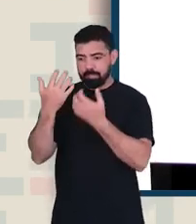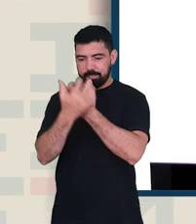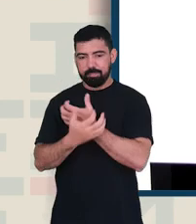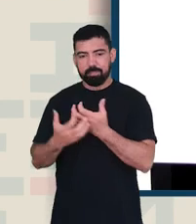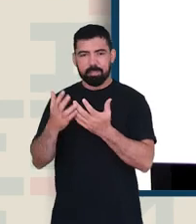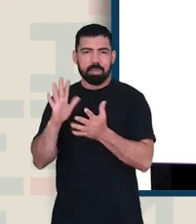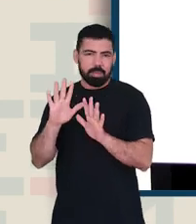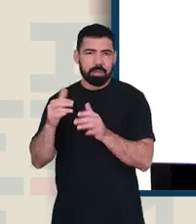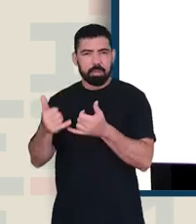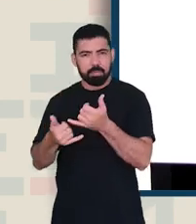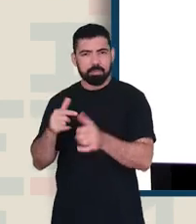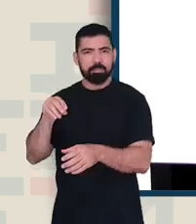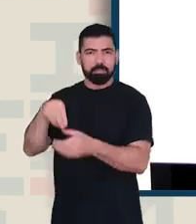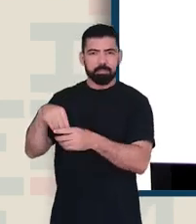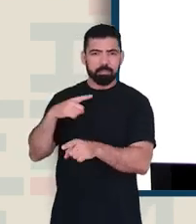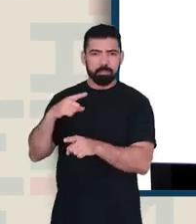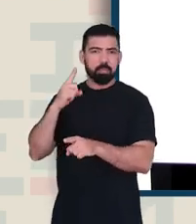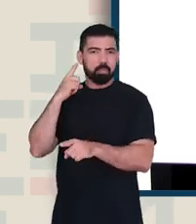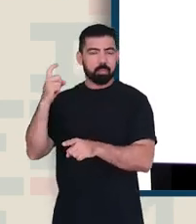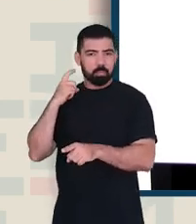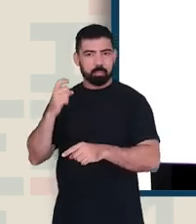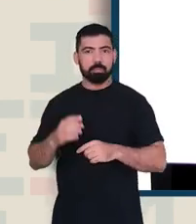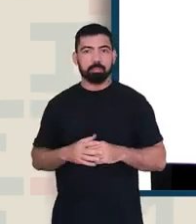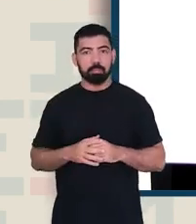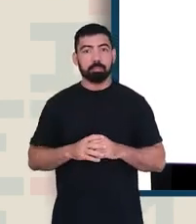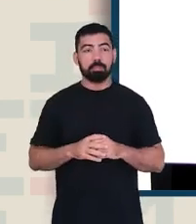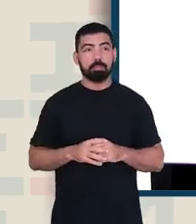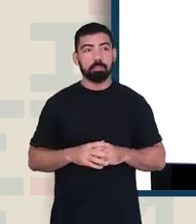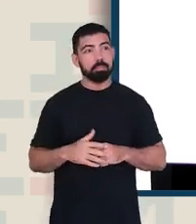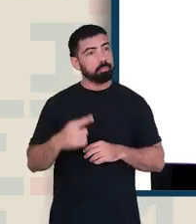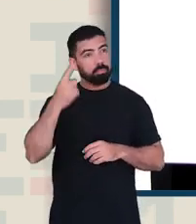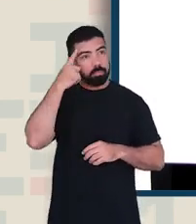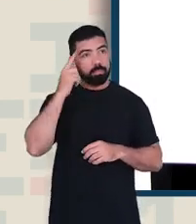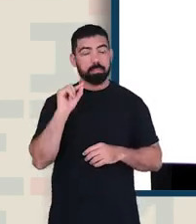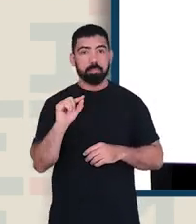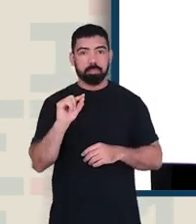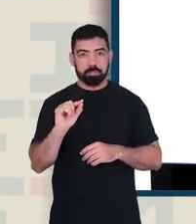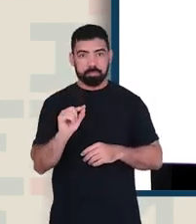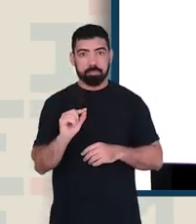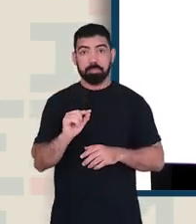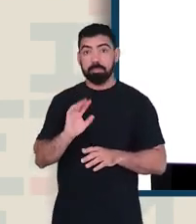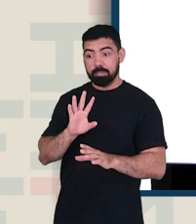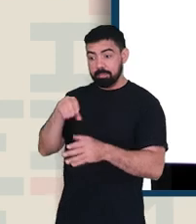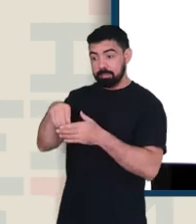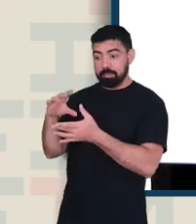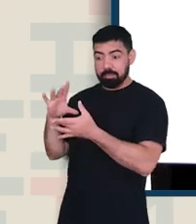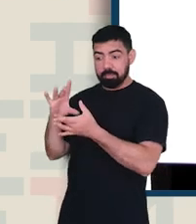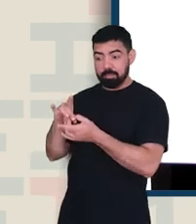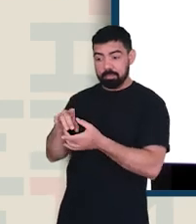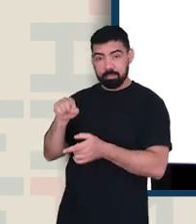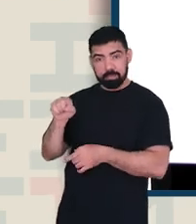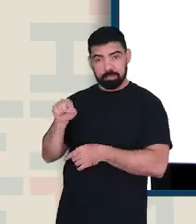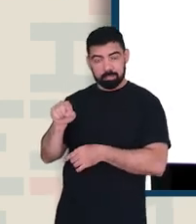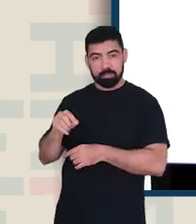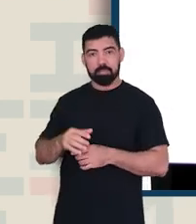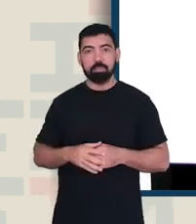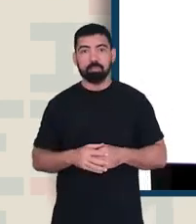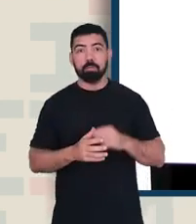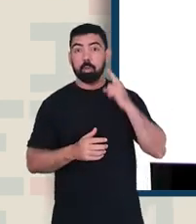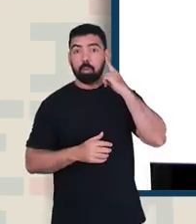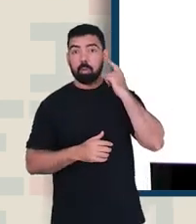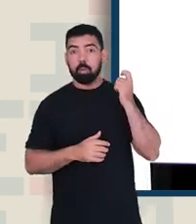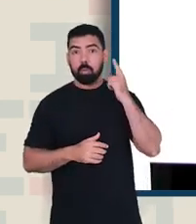numa brincadeira dentre os sons, pensando que neste contexto